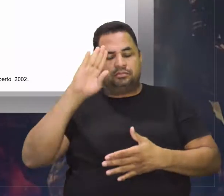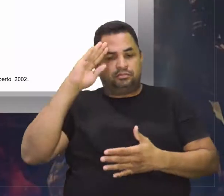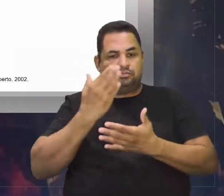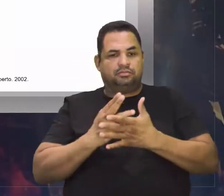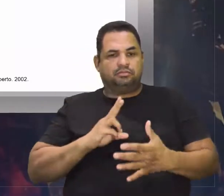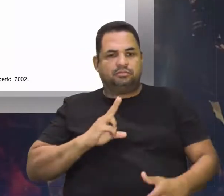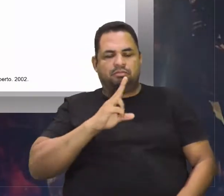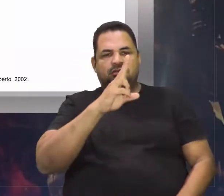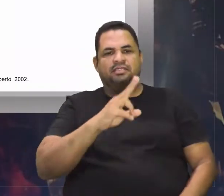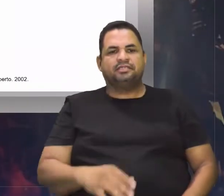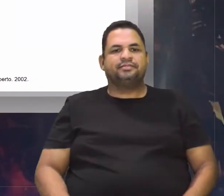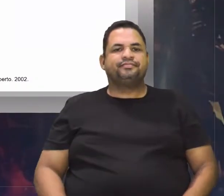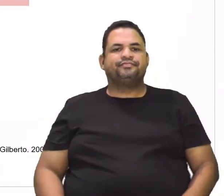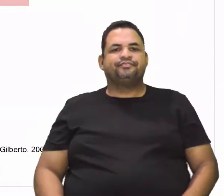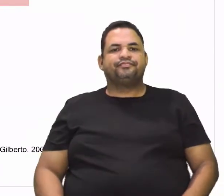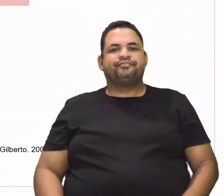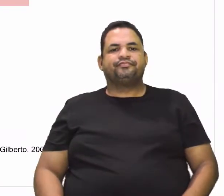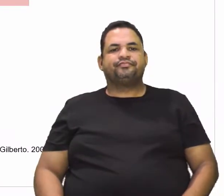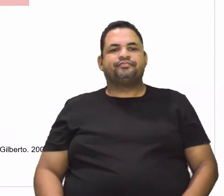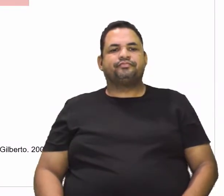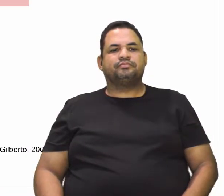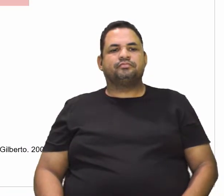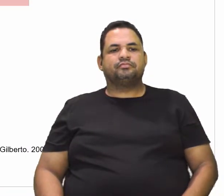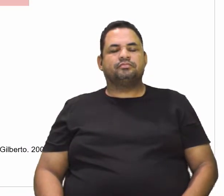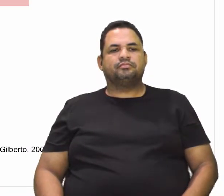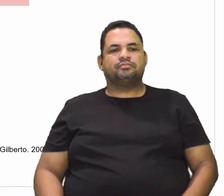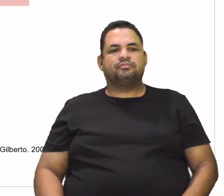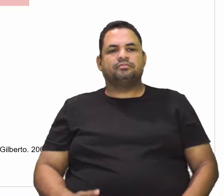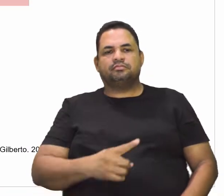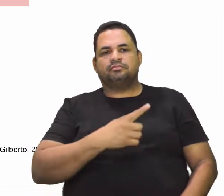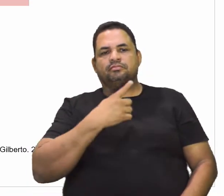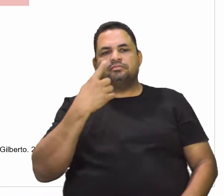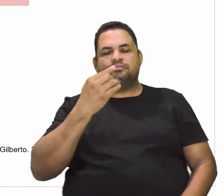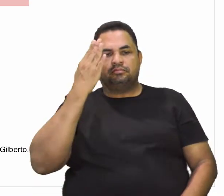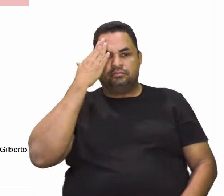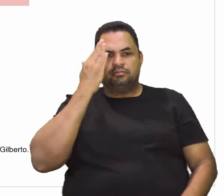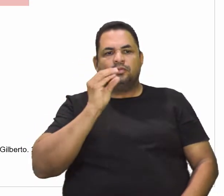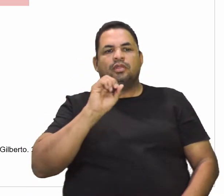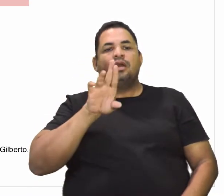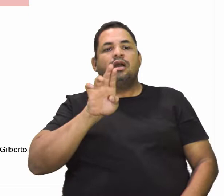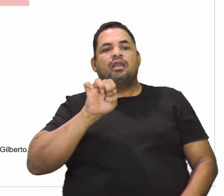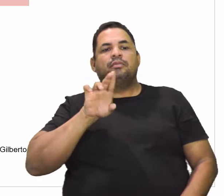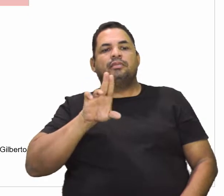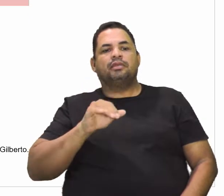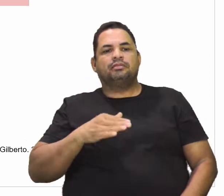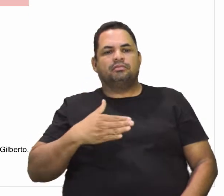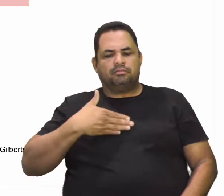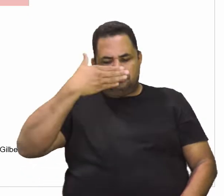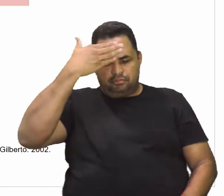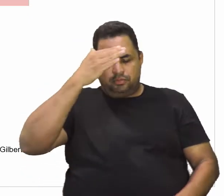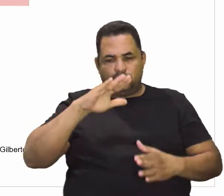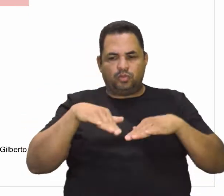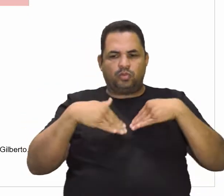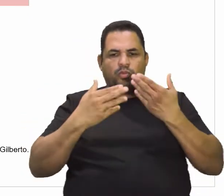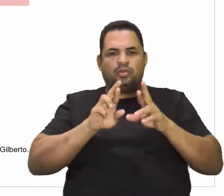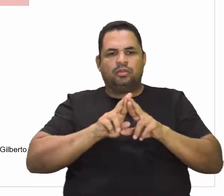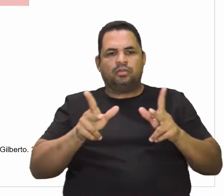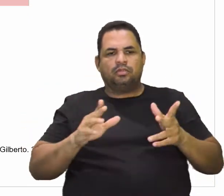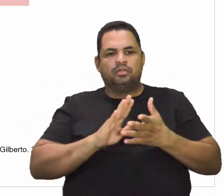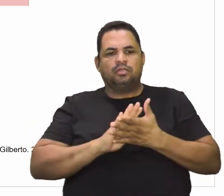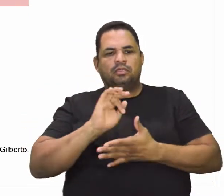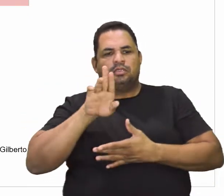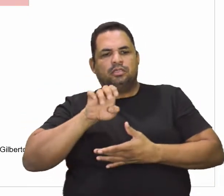entender hoje. Olhem na tela para vocês. Para nós entendermos aqui. O que é árabe? Qual é a diferença entre